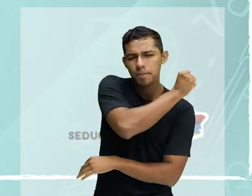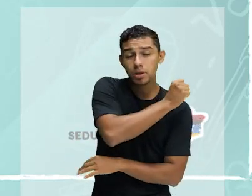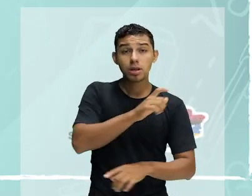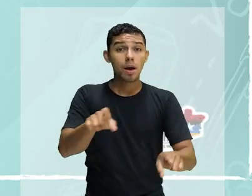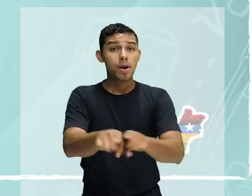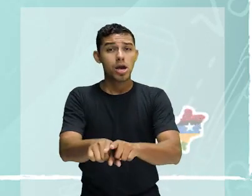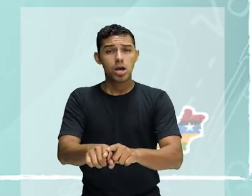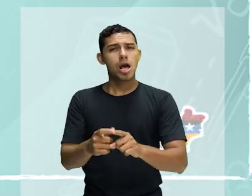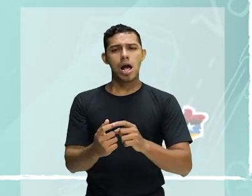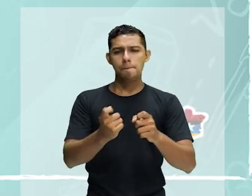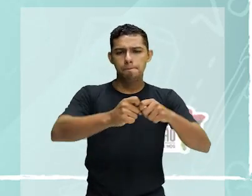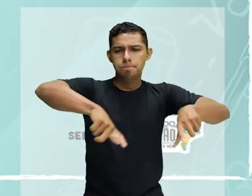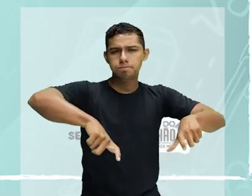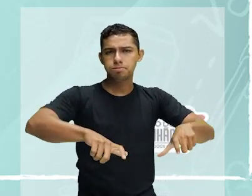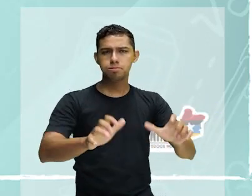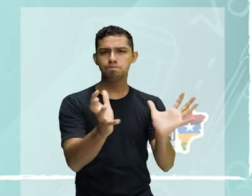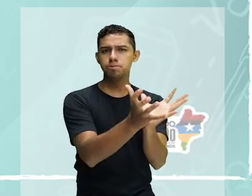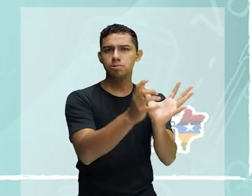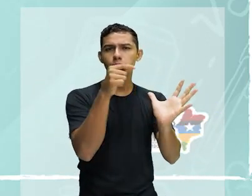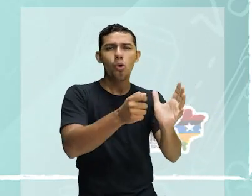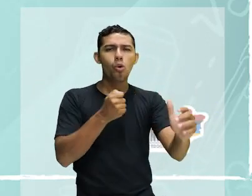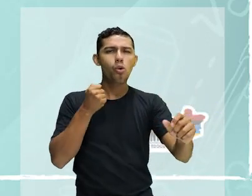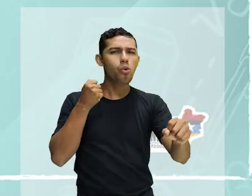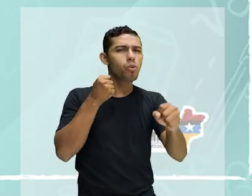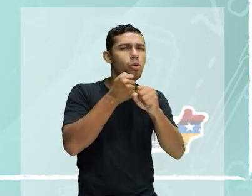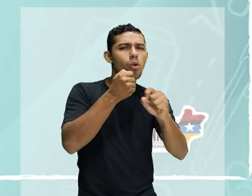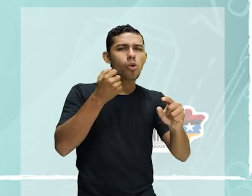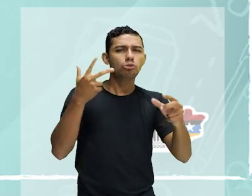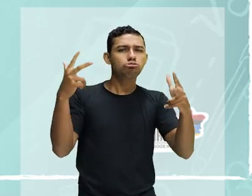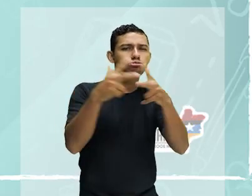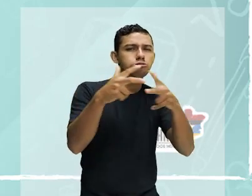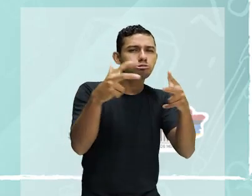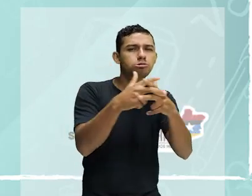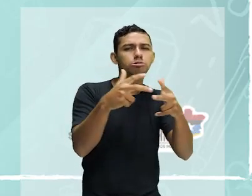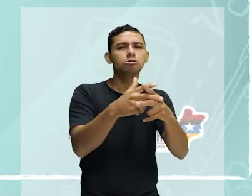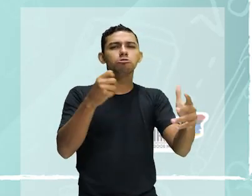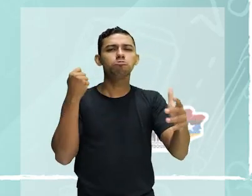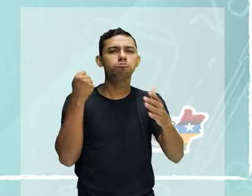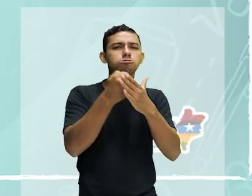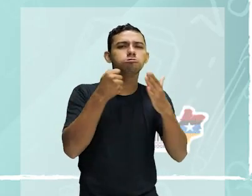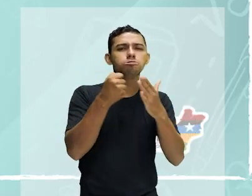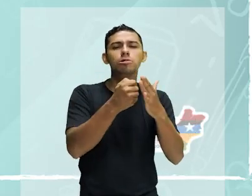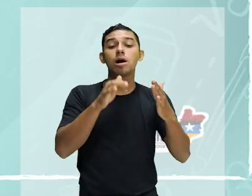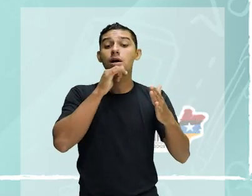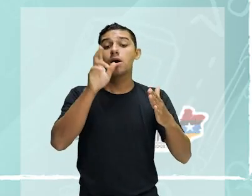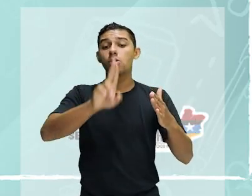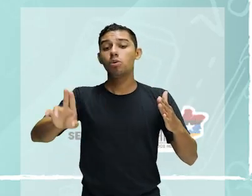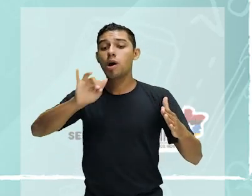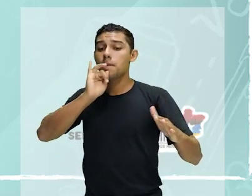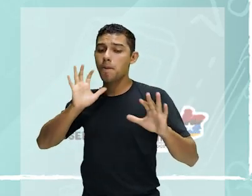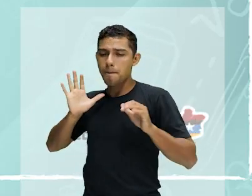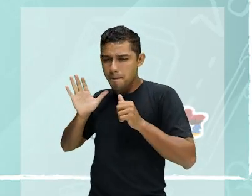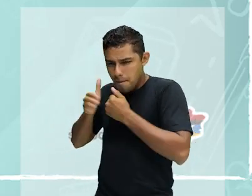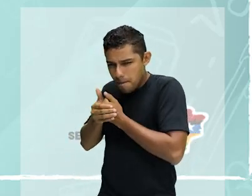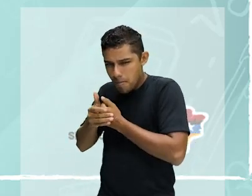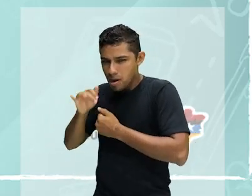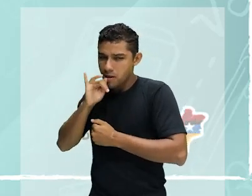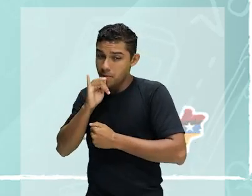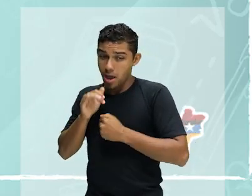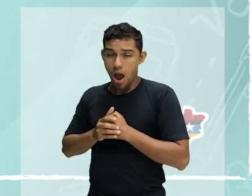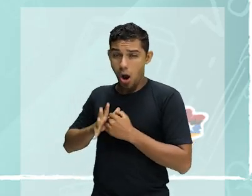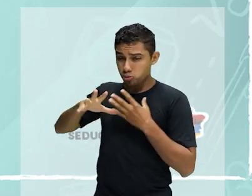de lutas com categorias de peso. Também ajuda a diluir e esconder outras substâncias proibidas na